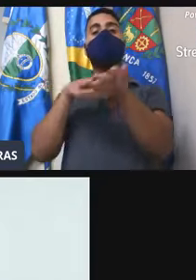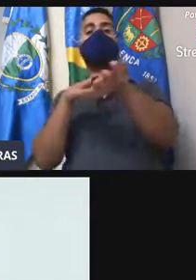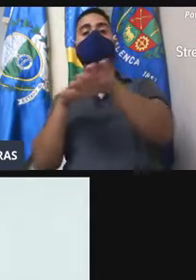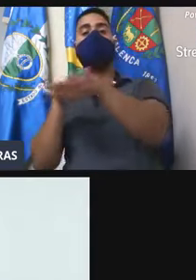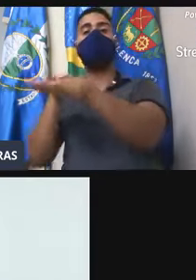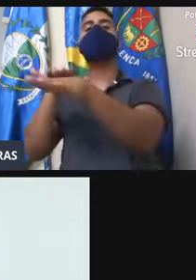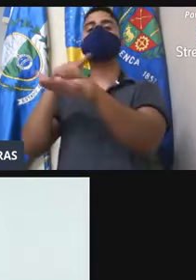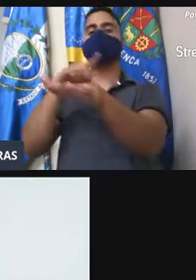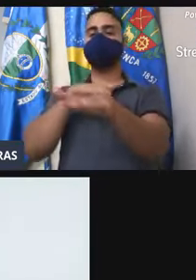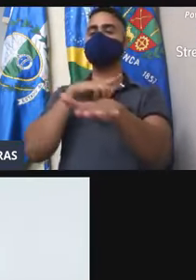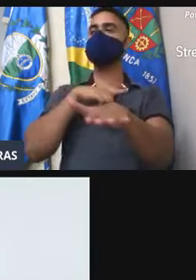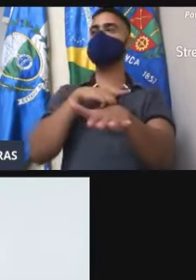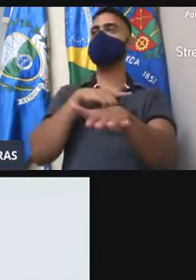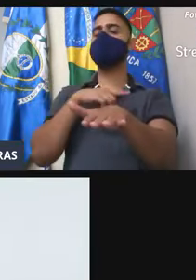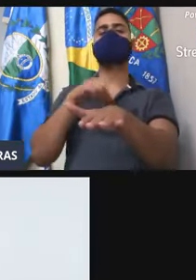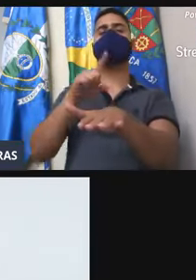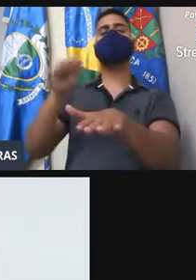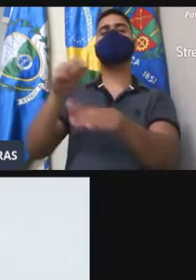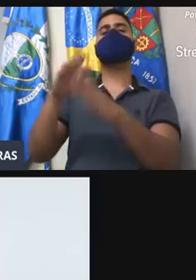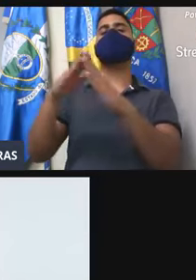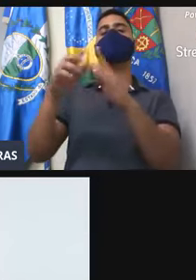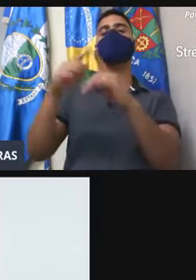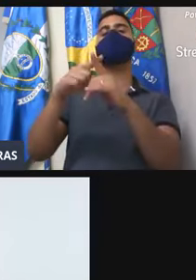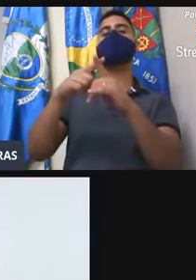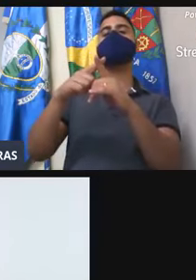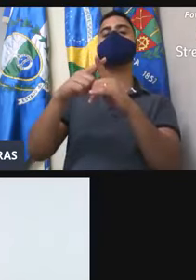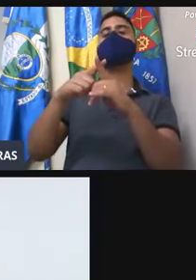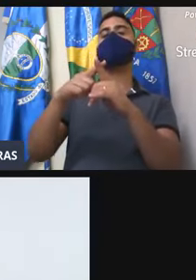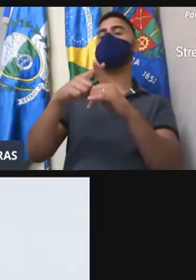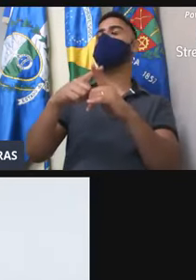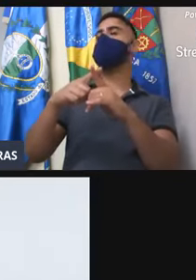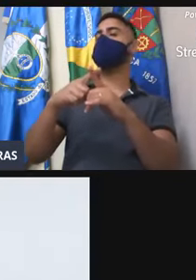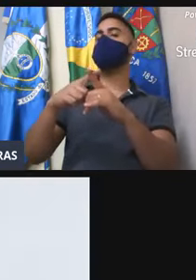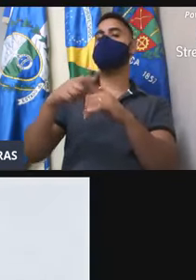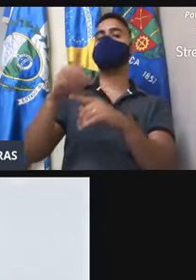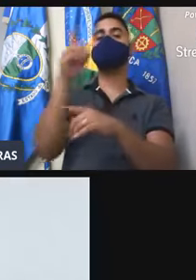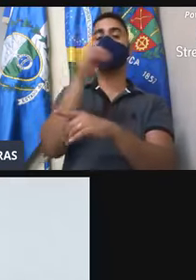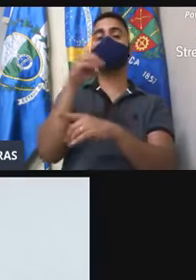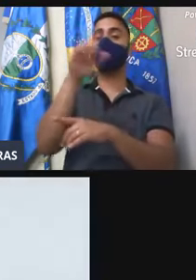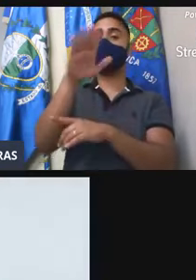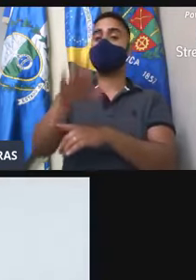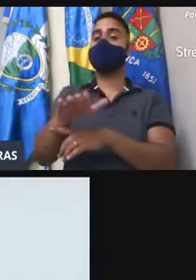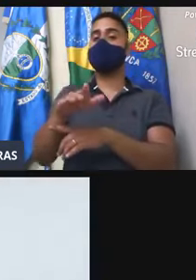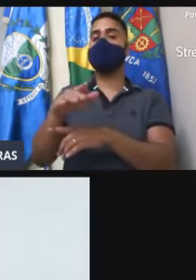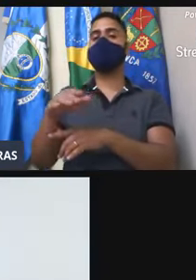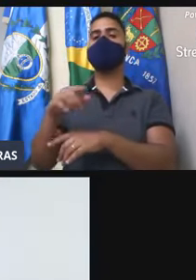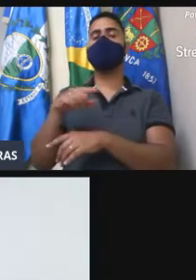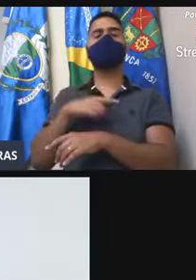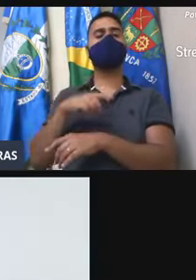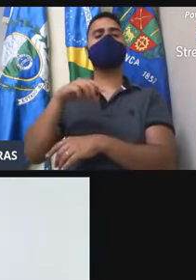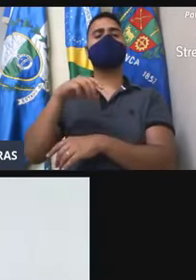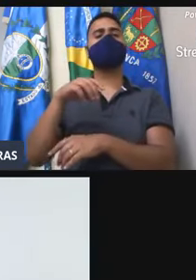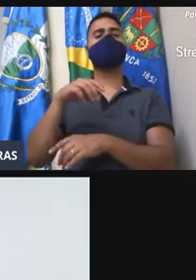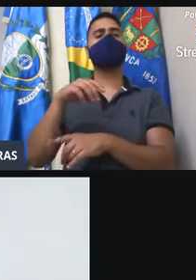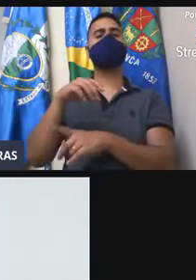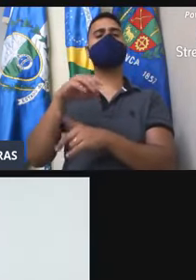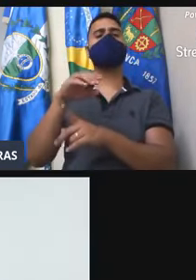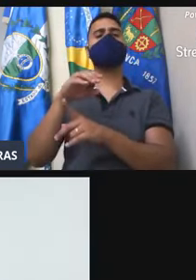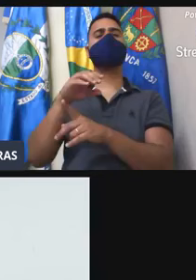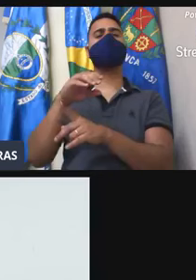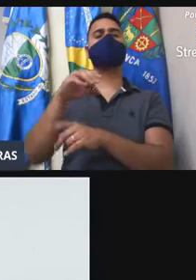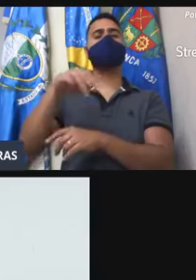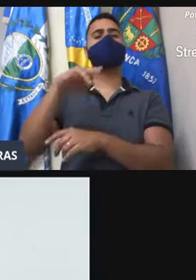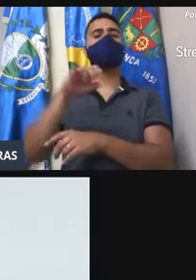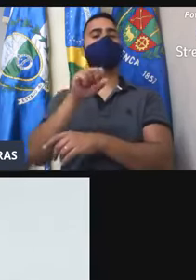carros, saindo ali da Igreja do Monte Douro no domingo à tarde, e com a missa, uma missa diferente, né, vereador Pedro?